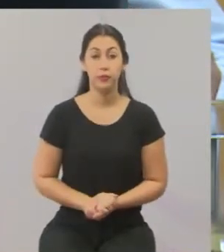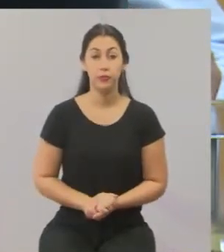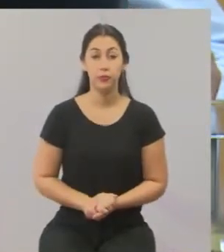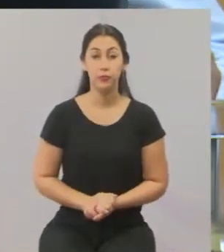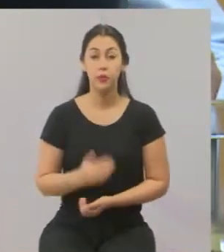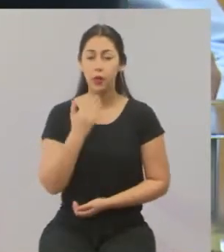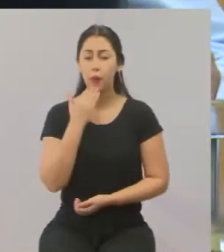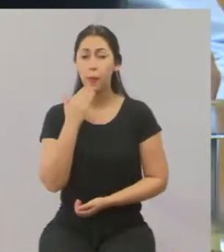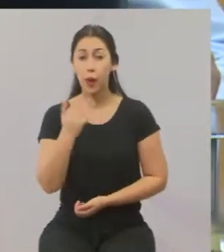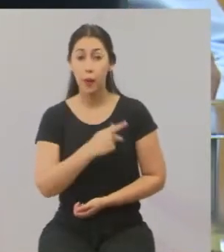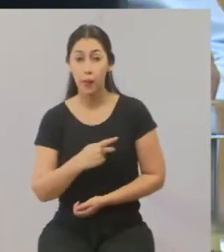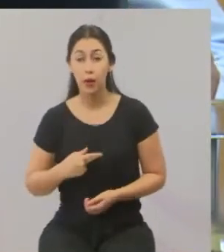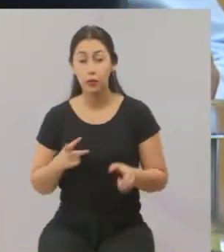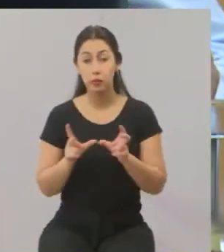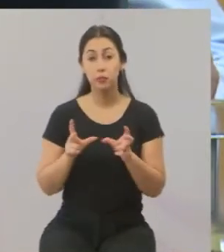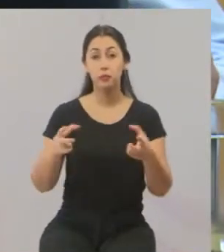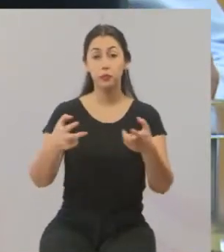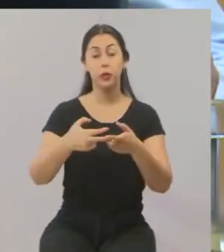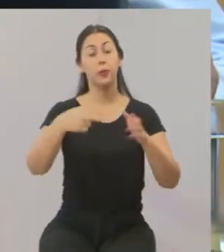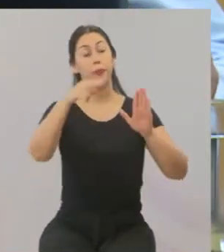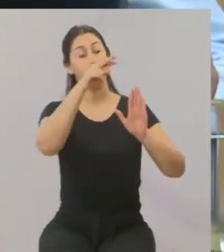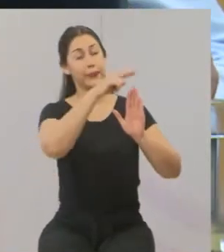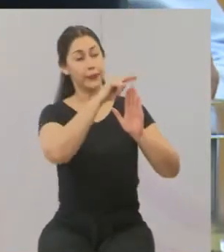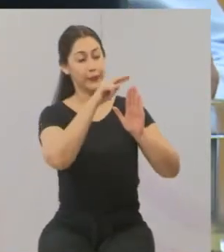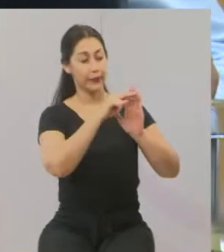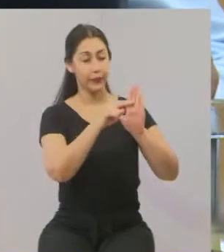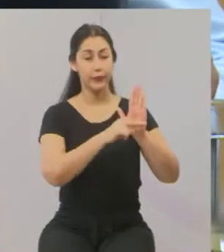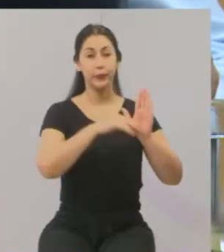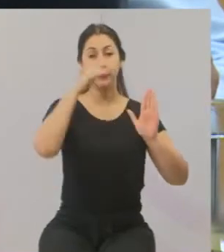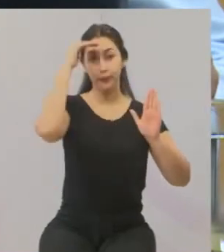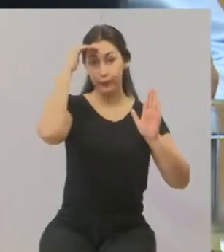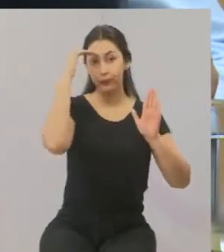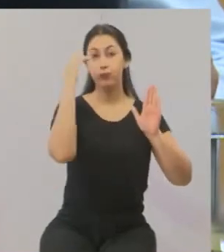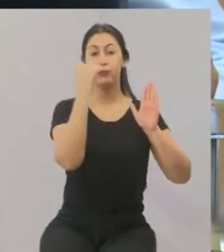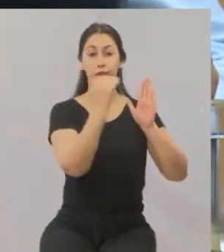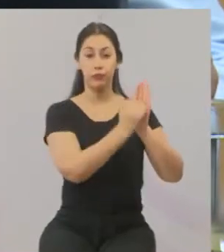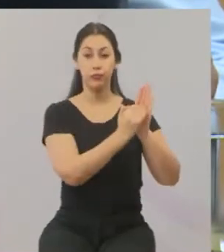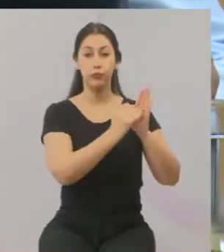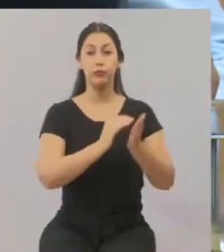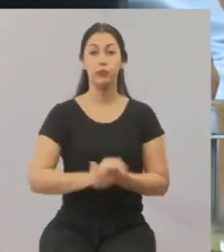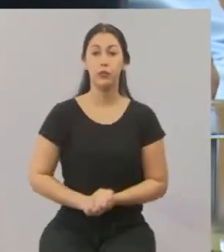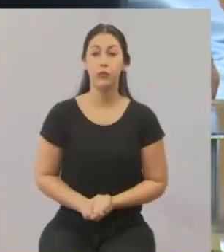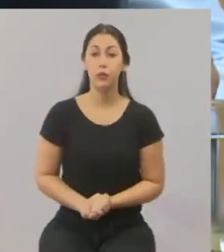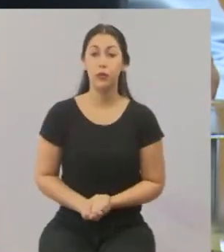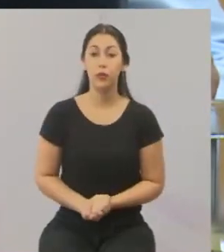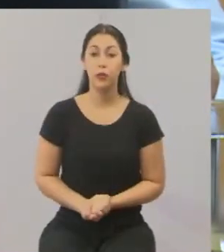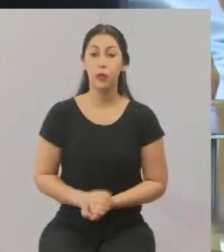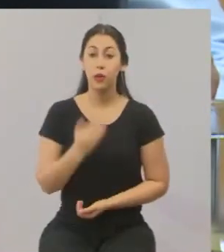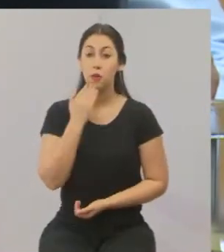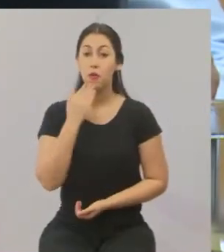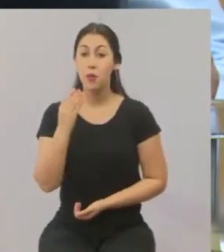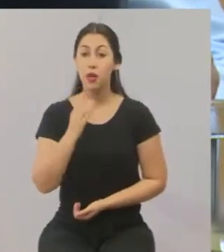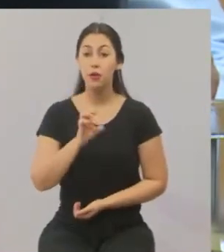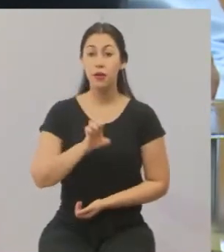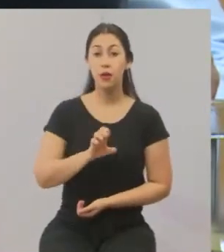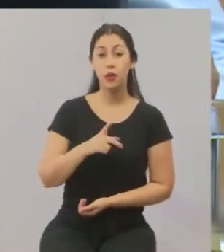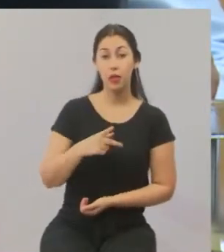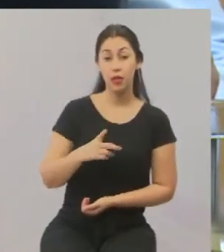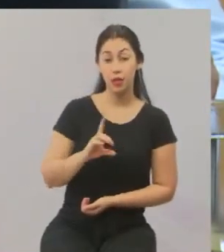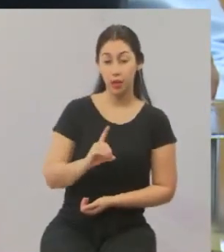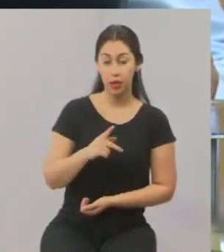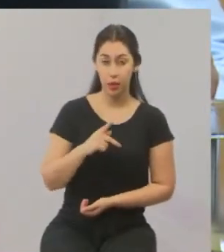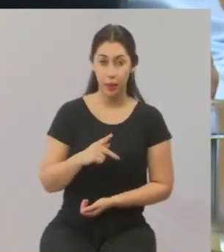Requeiro ao excelentíssimo senhor presidente desta Casa, ouvido e aprovado pela Igreja de Plenário, cumpridas as formalidades regimentais, seja oficiado da IDP,